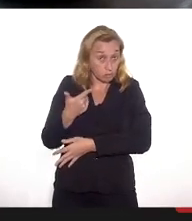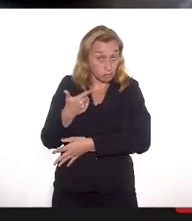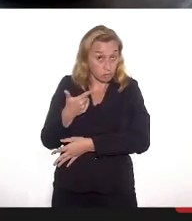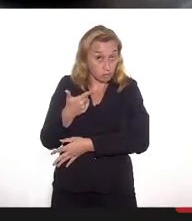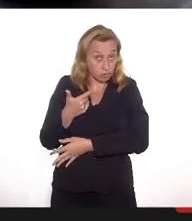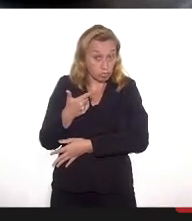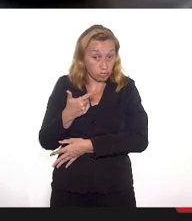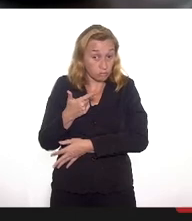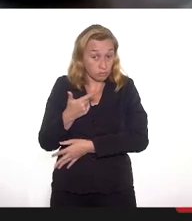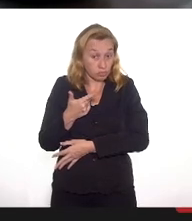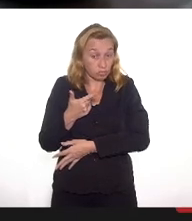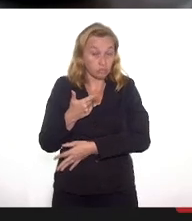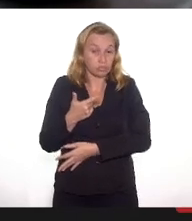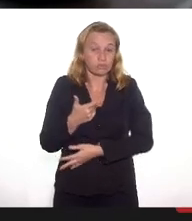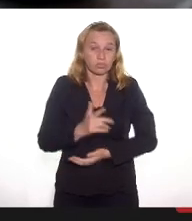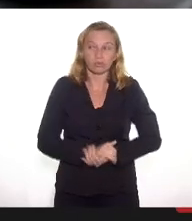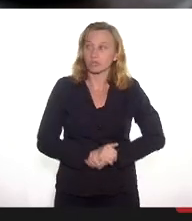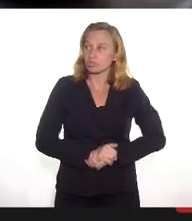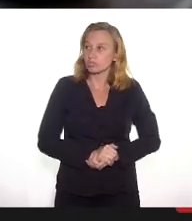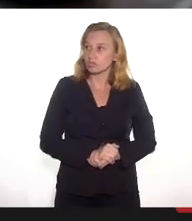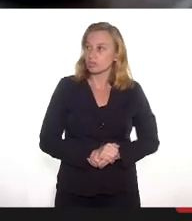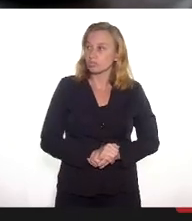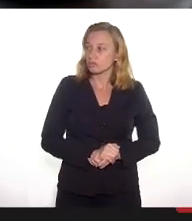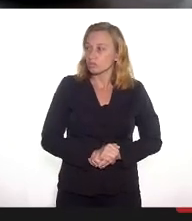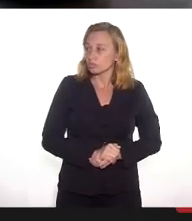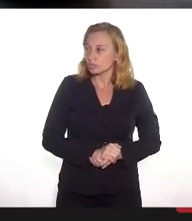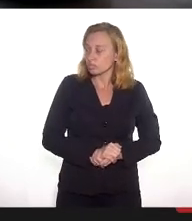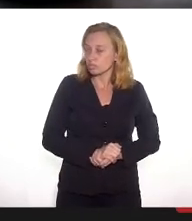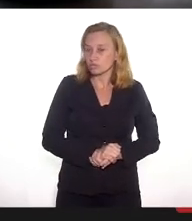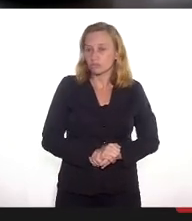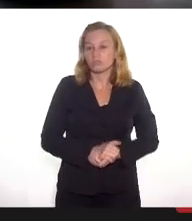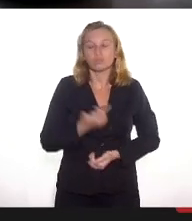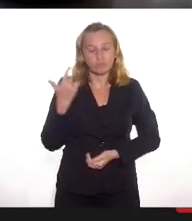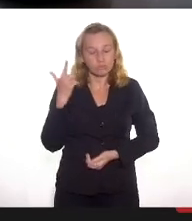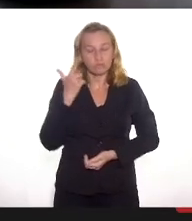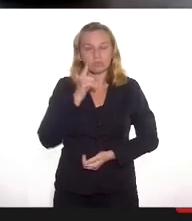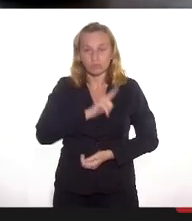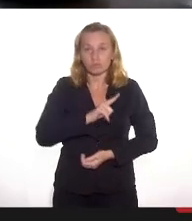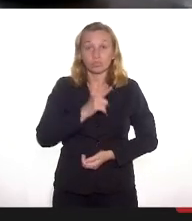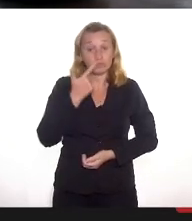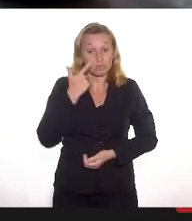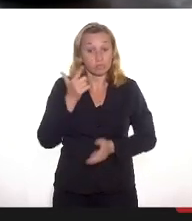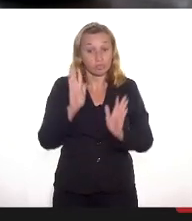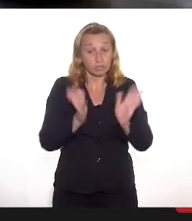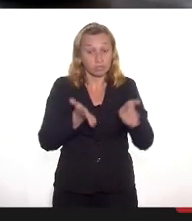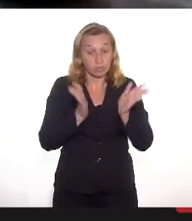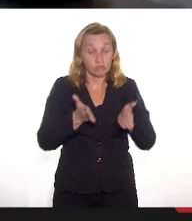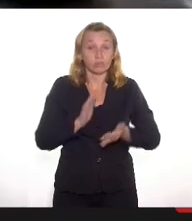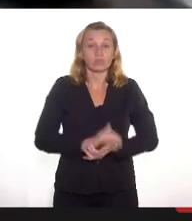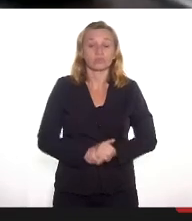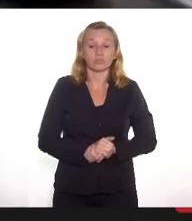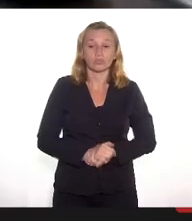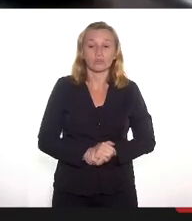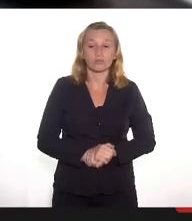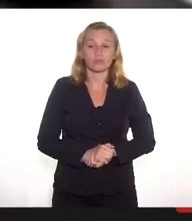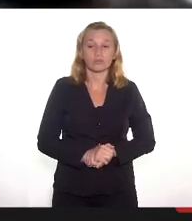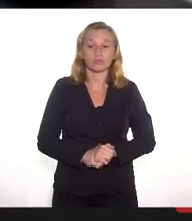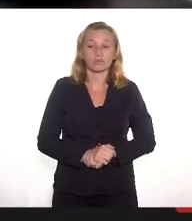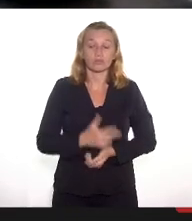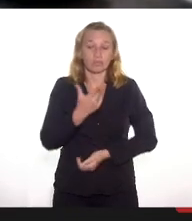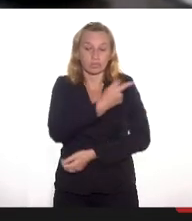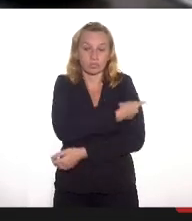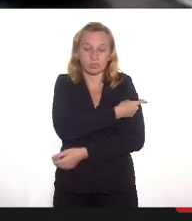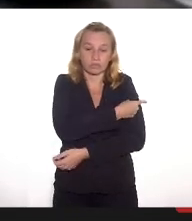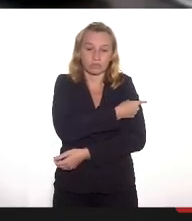É superficialmente no que tava cabinet a gente tá consegue enxergar agora no cabinet as doses foram